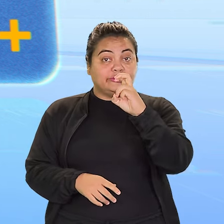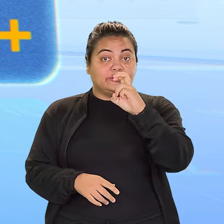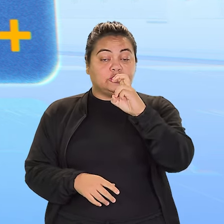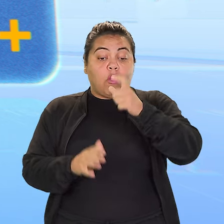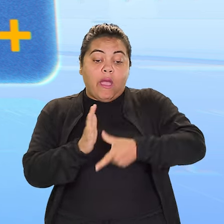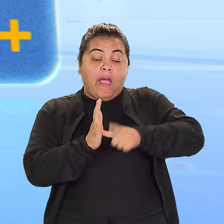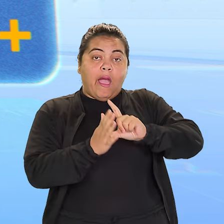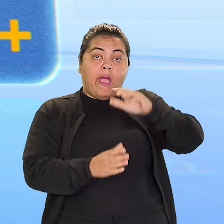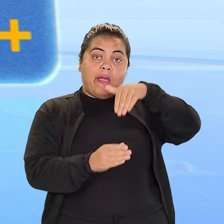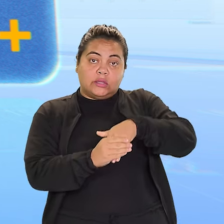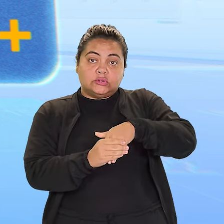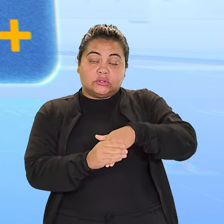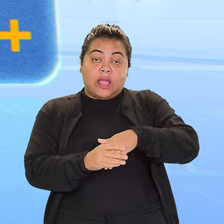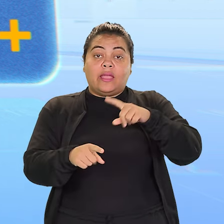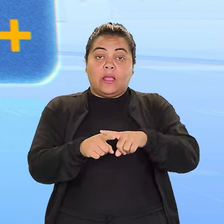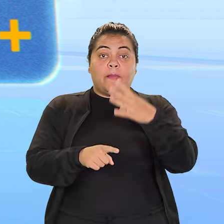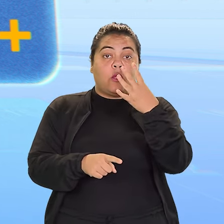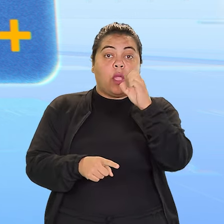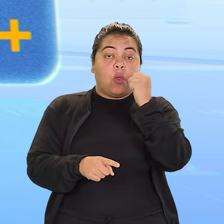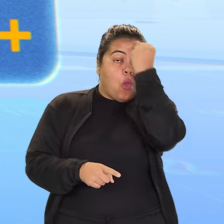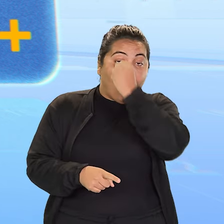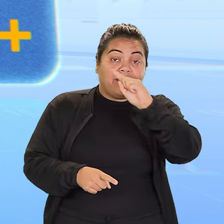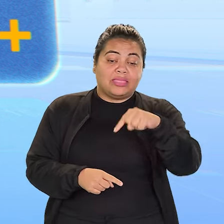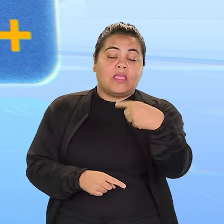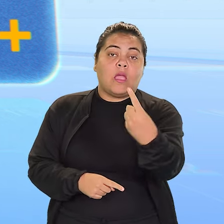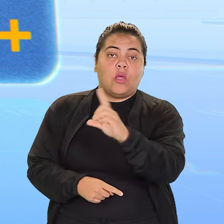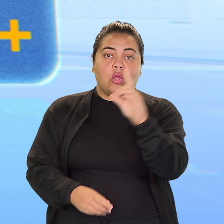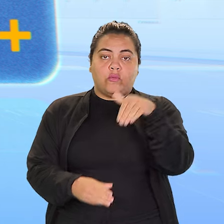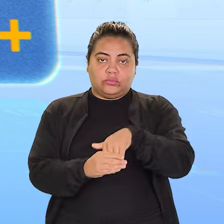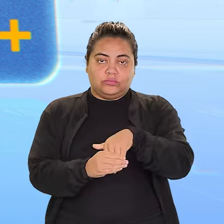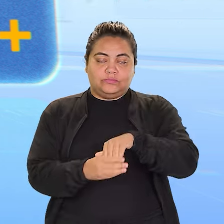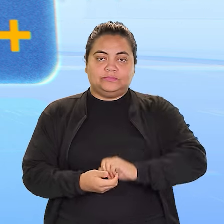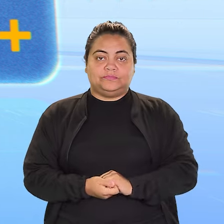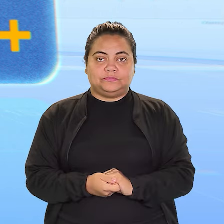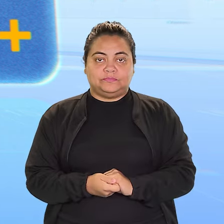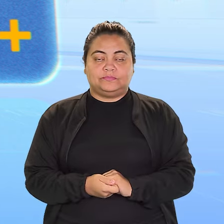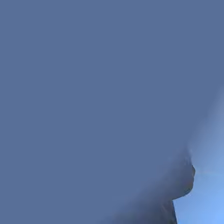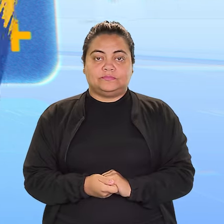5 dias antes e 48 horas depois do dia da votação.